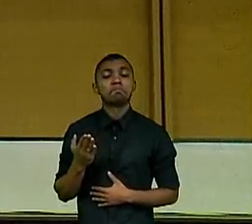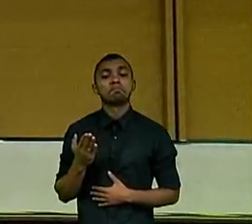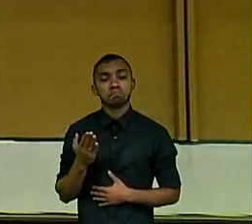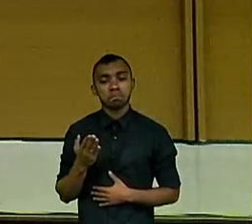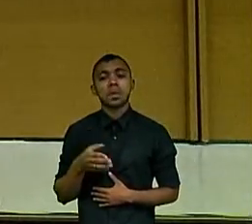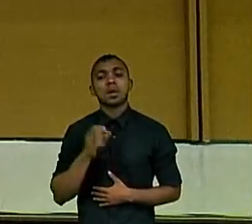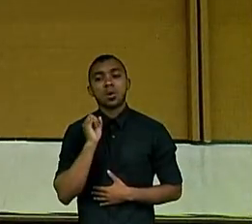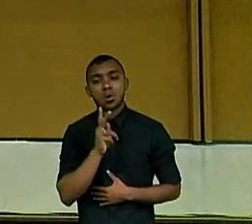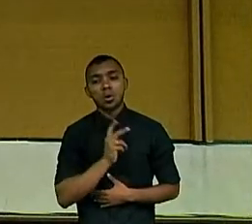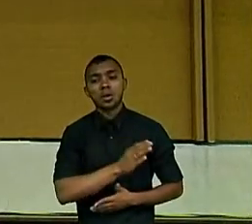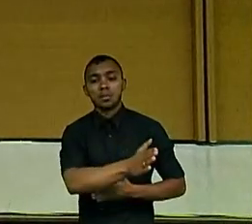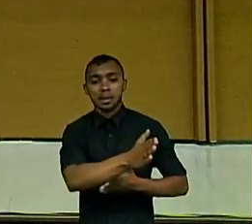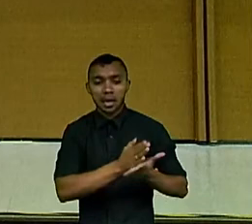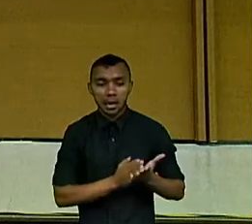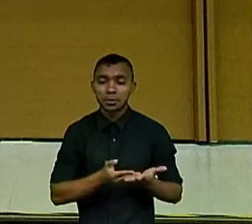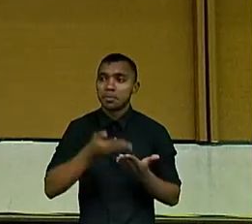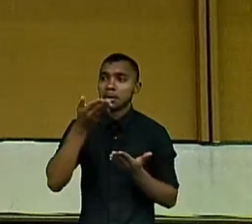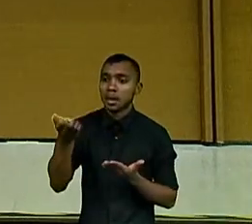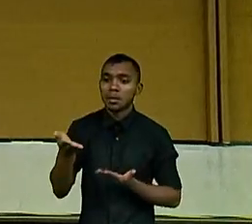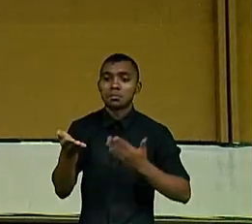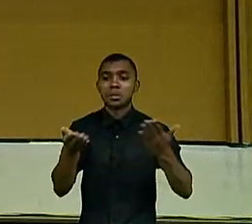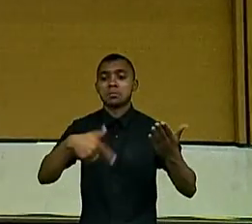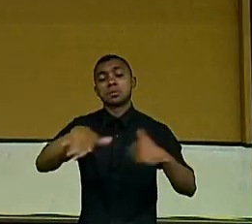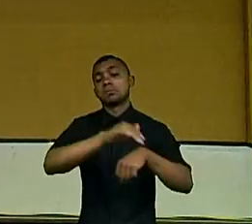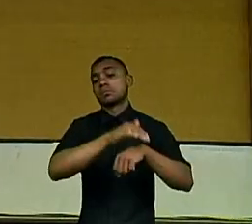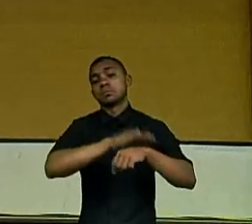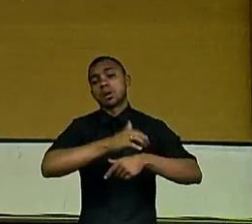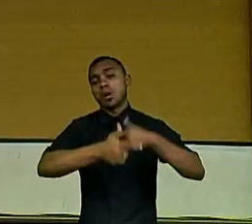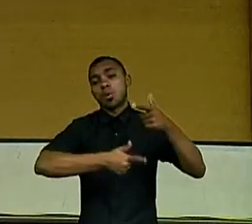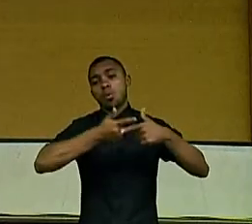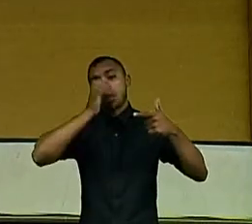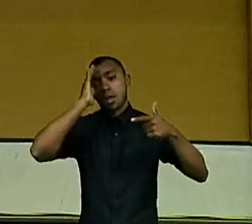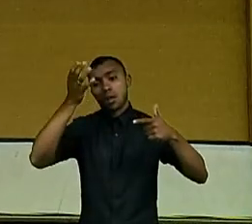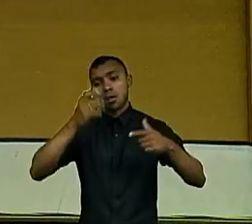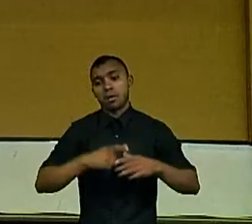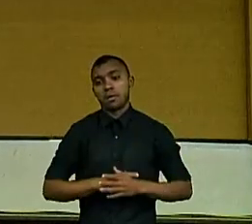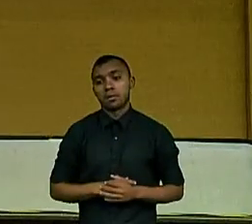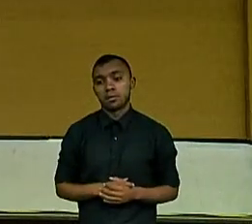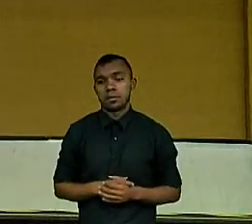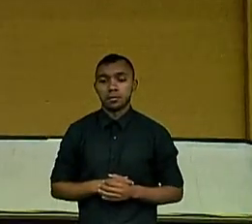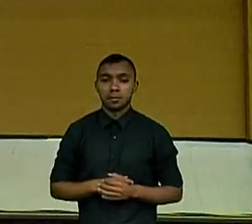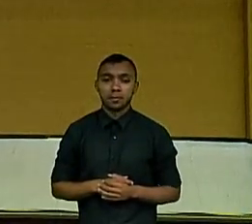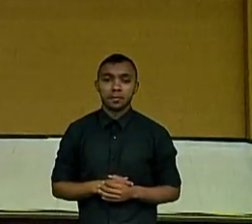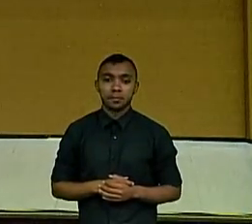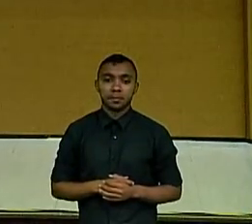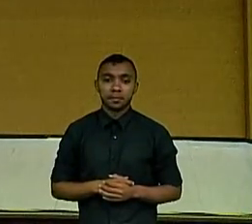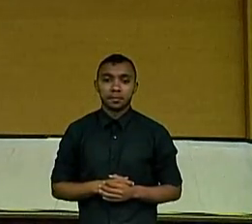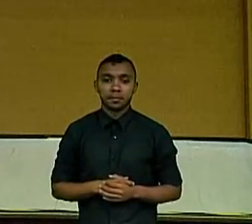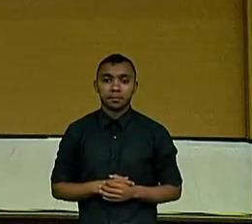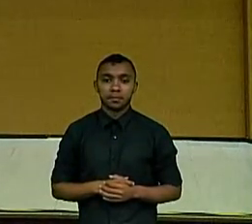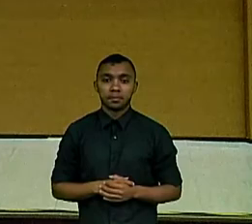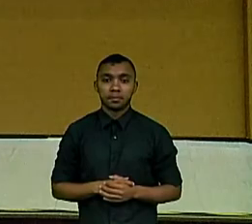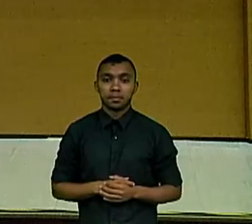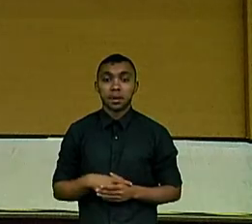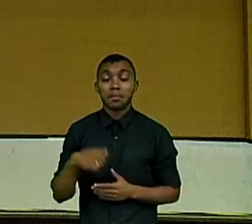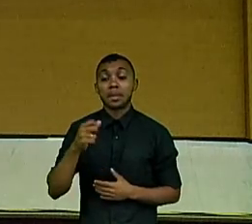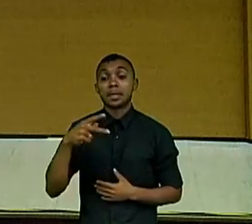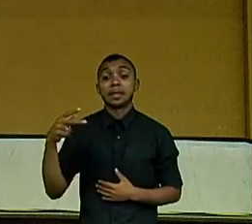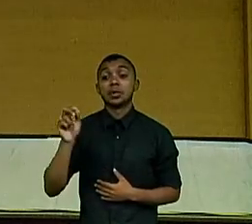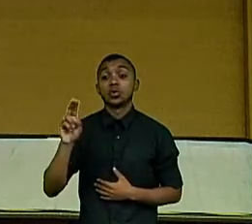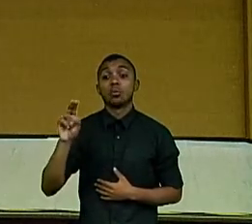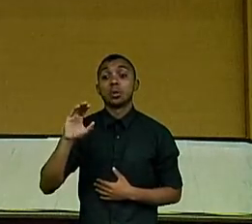outra metade vocês que lutem Ah tá Jânio Quadros o pessoal